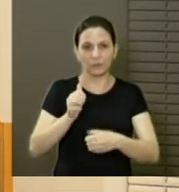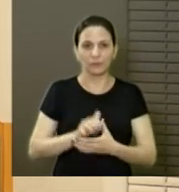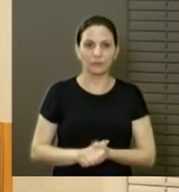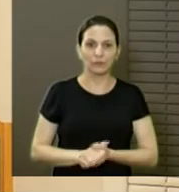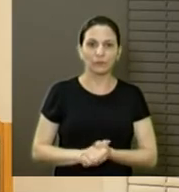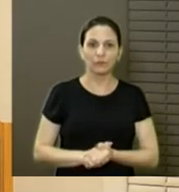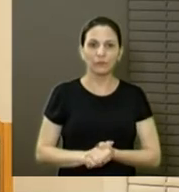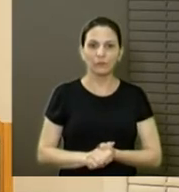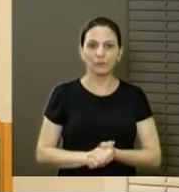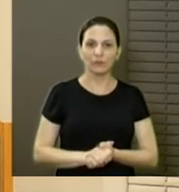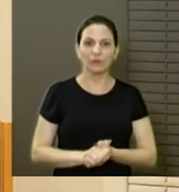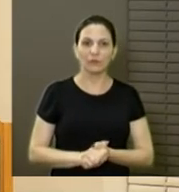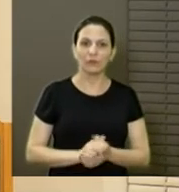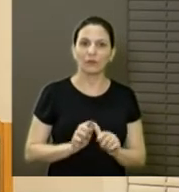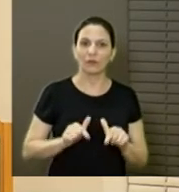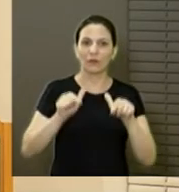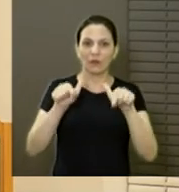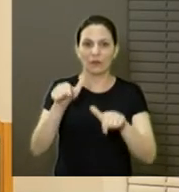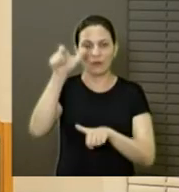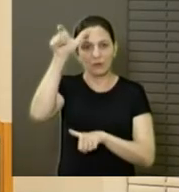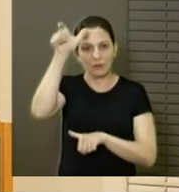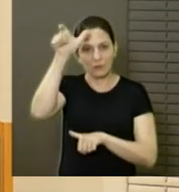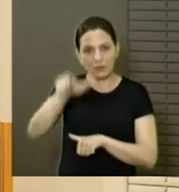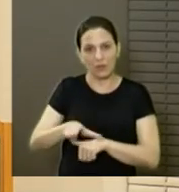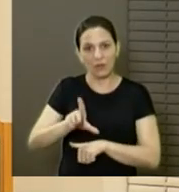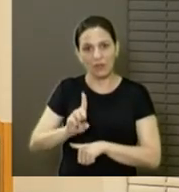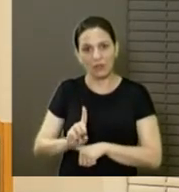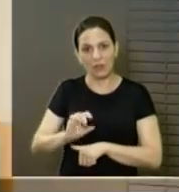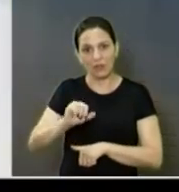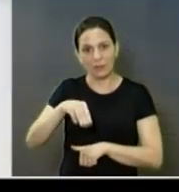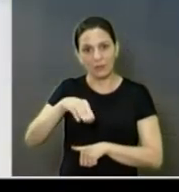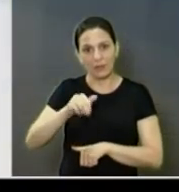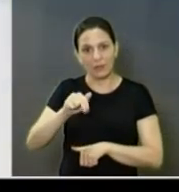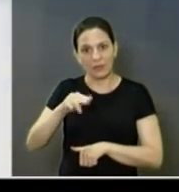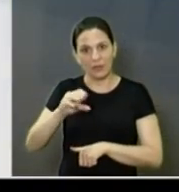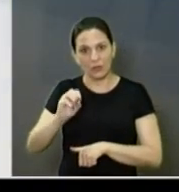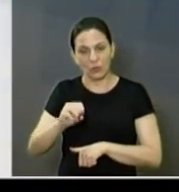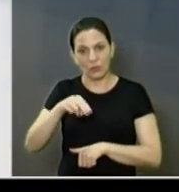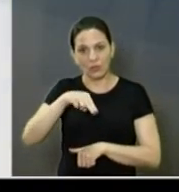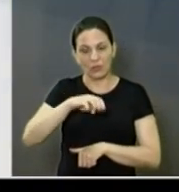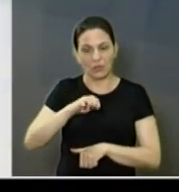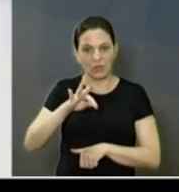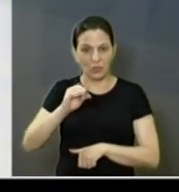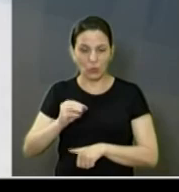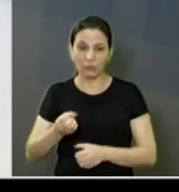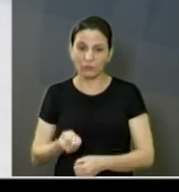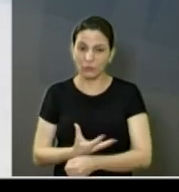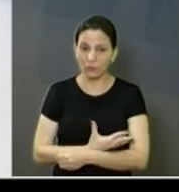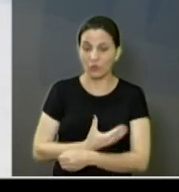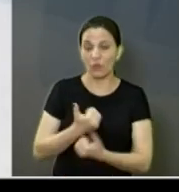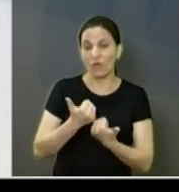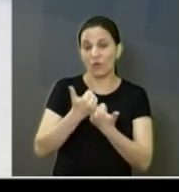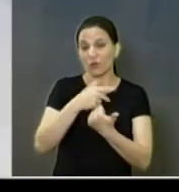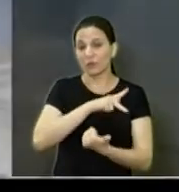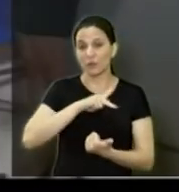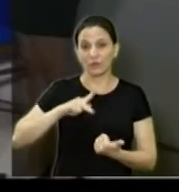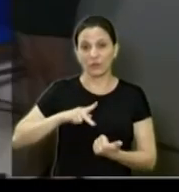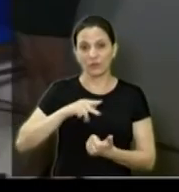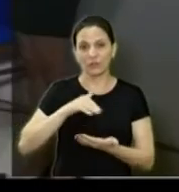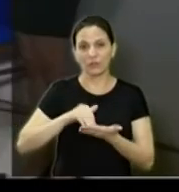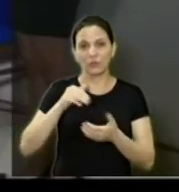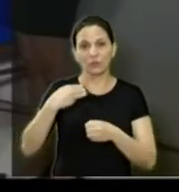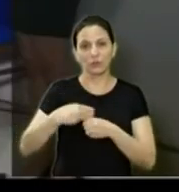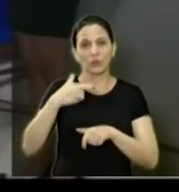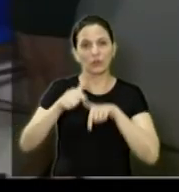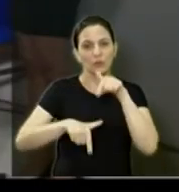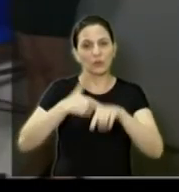fotos. Título de cidadão para o Damiano Neto. Em uma sessão solene marcada pela emoção, o vice-prefeito e secretário municipal do